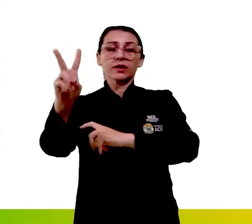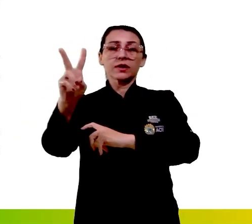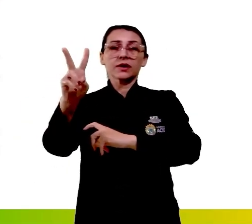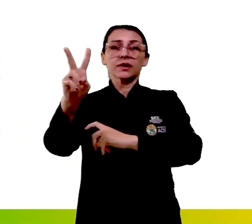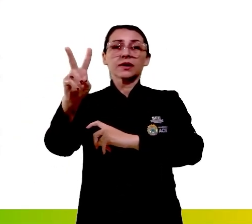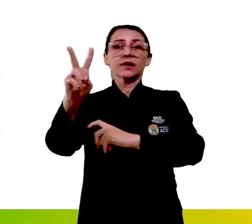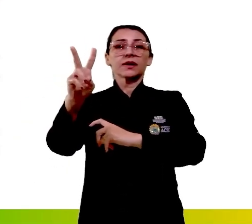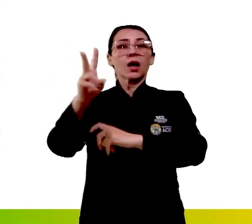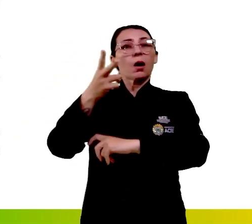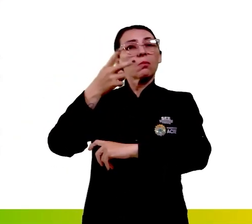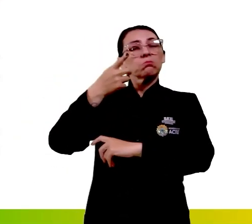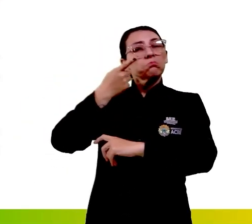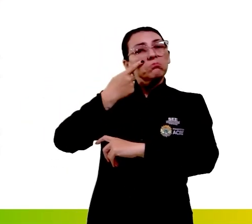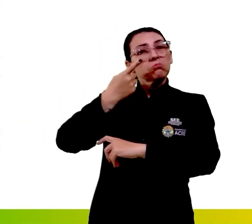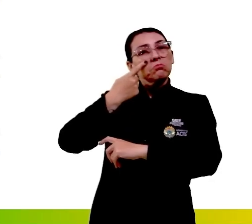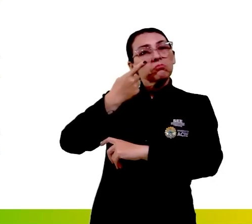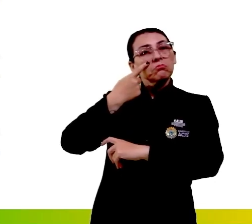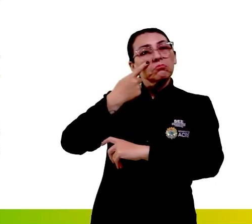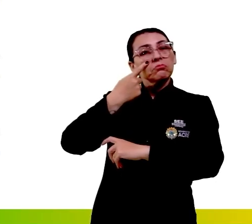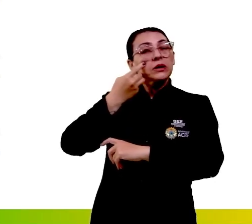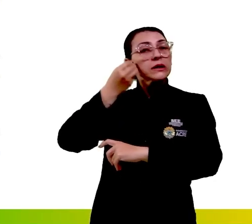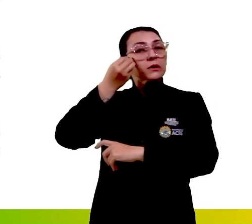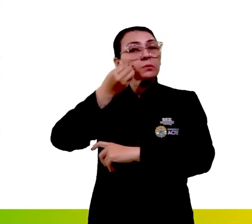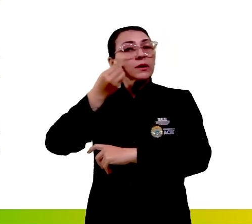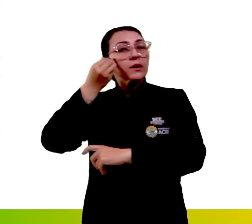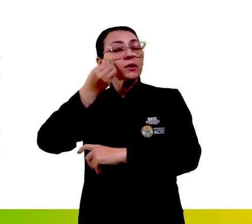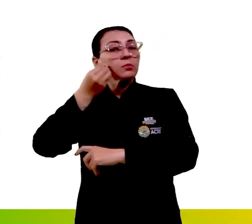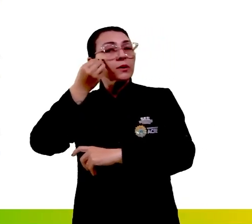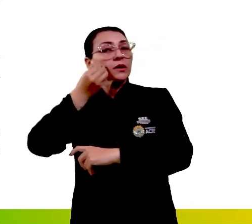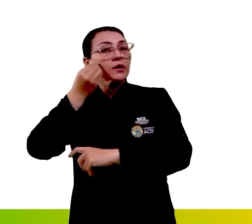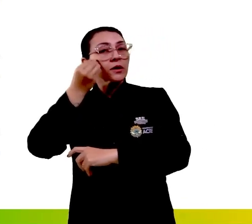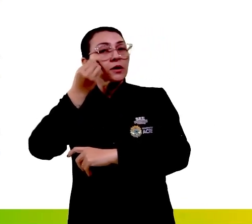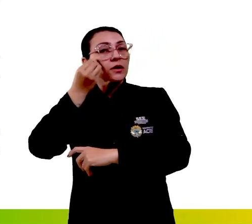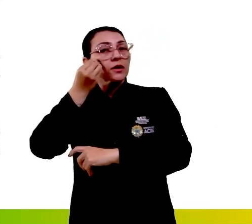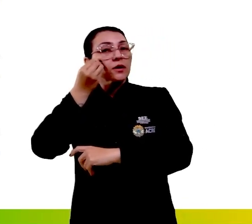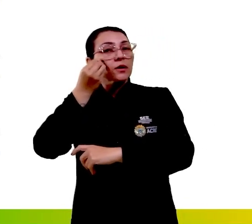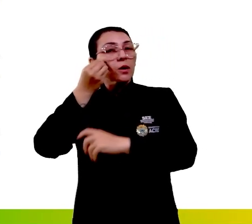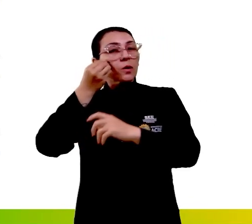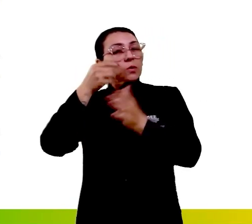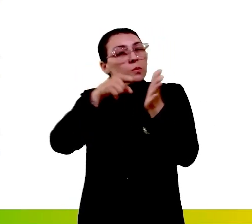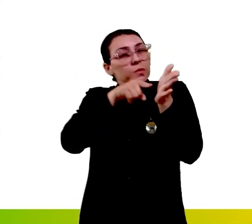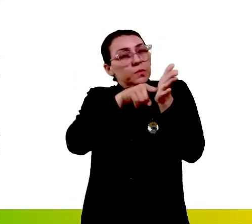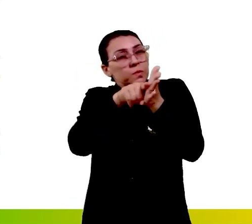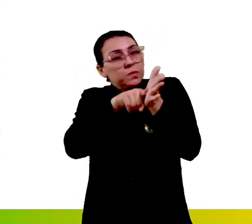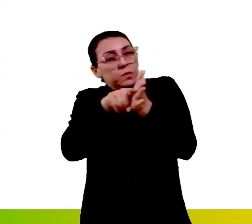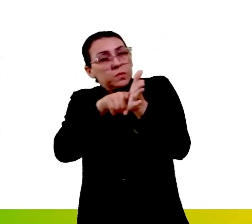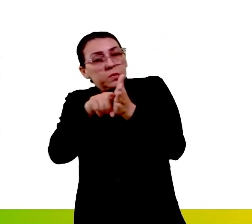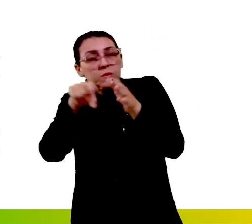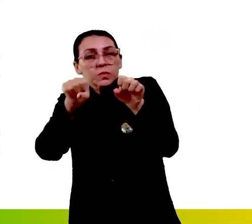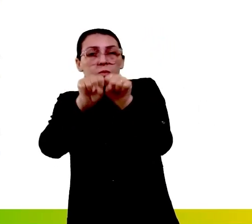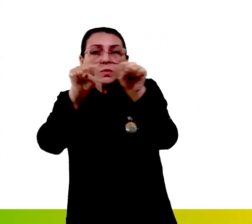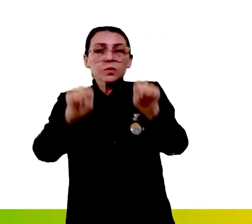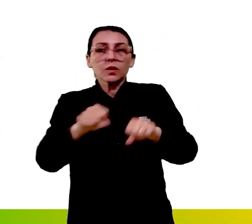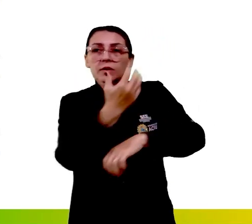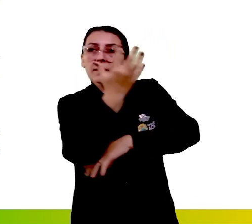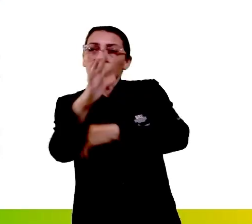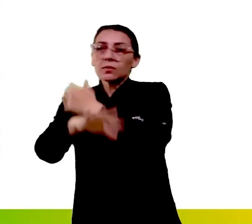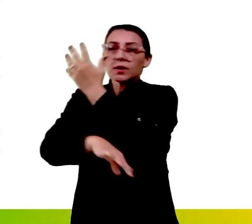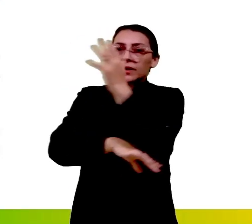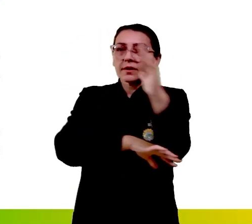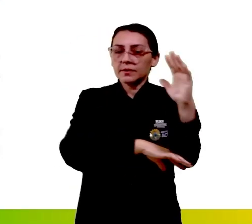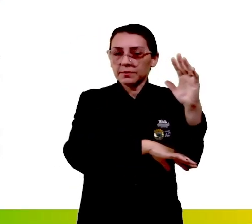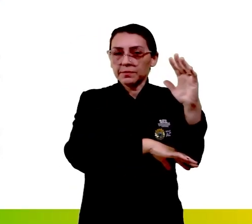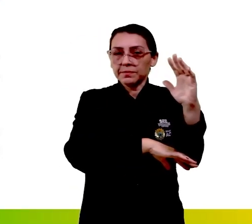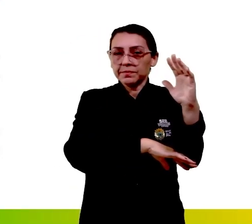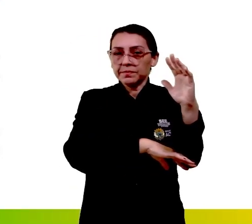da observação, experimentação e investigação sistemática da natureza, ou